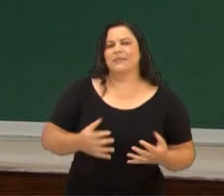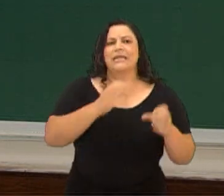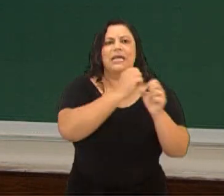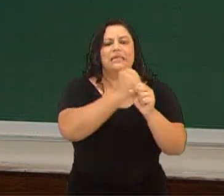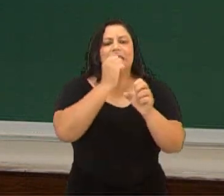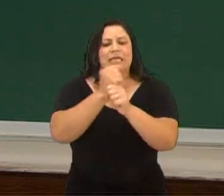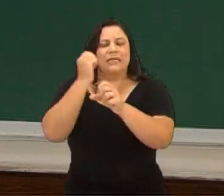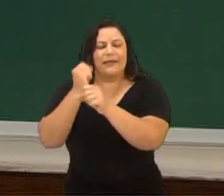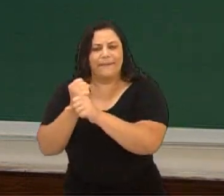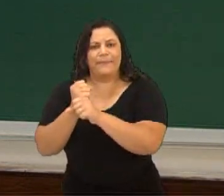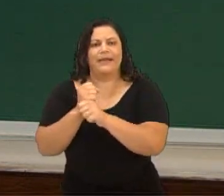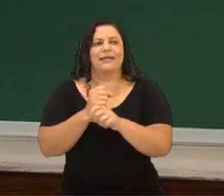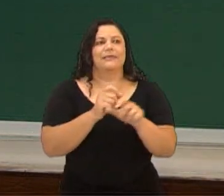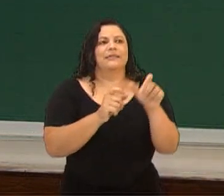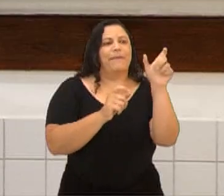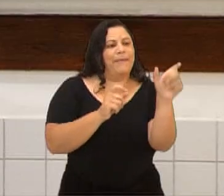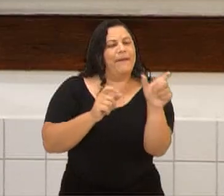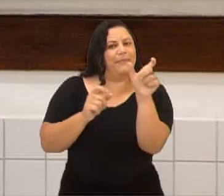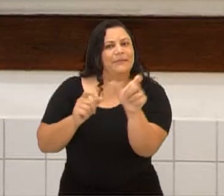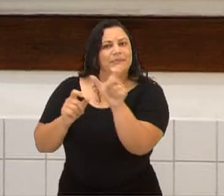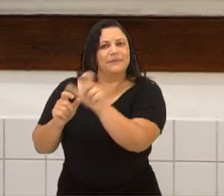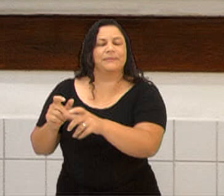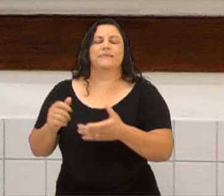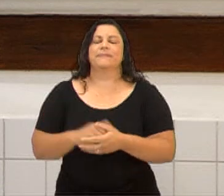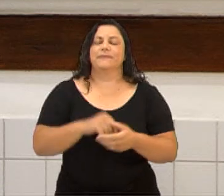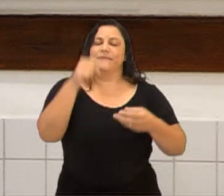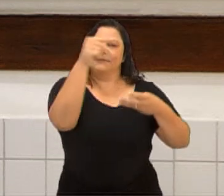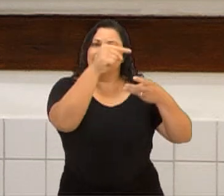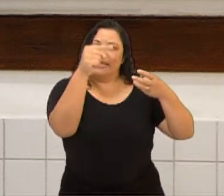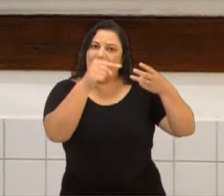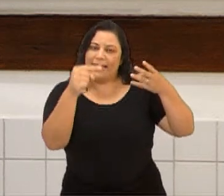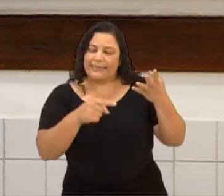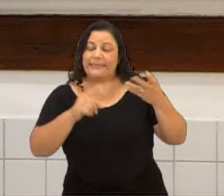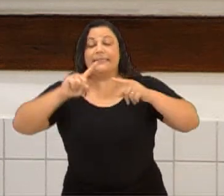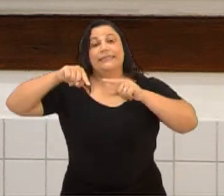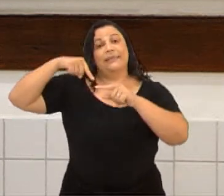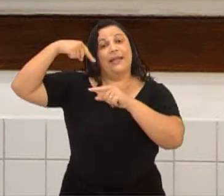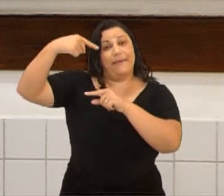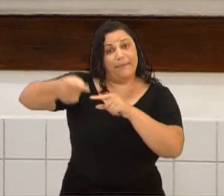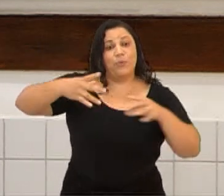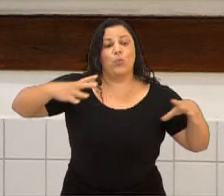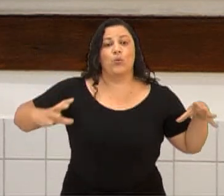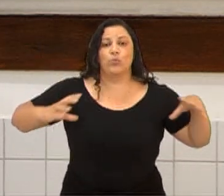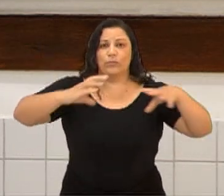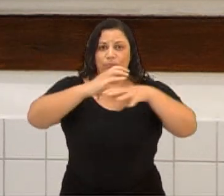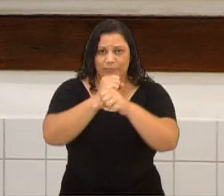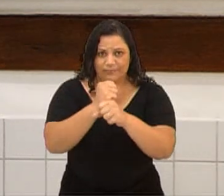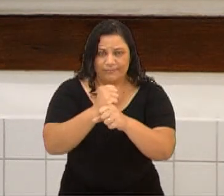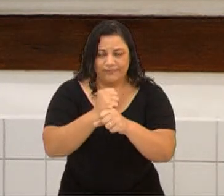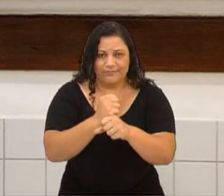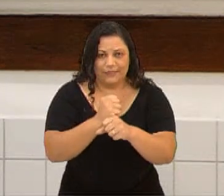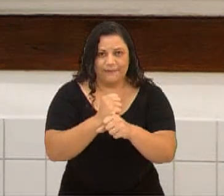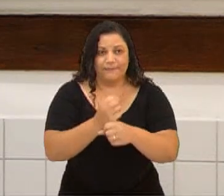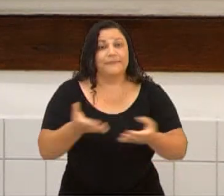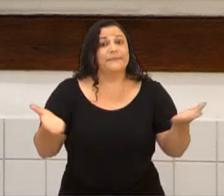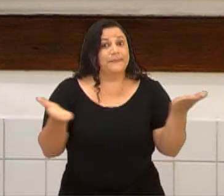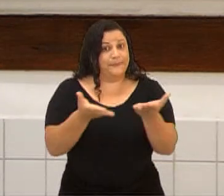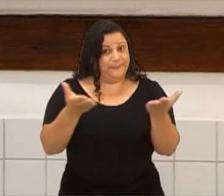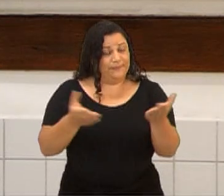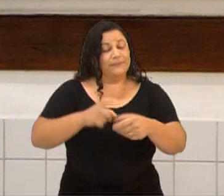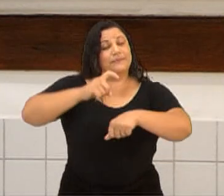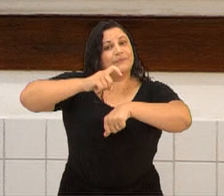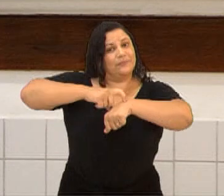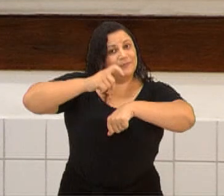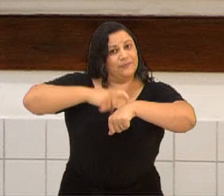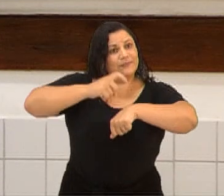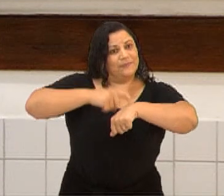calcular parte a parte cada área e depois somar tudo. Agora é a hora da